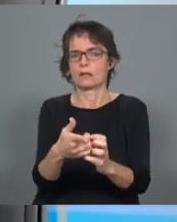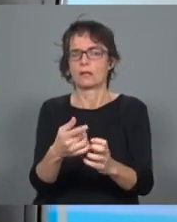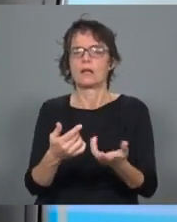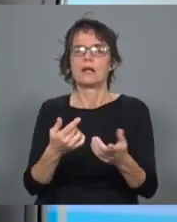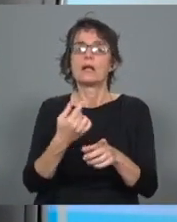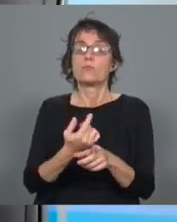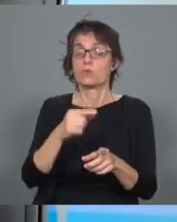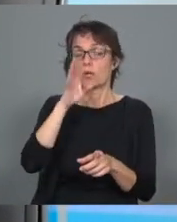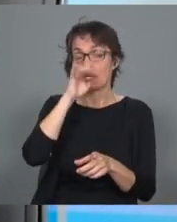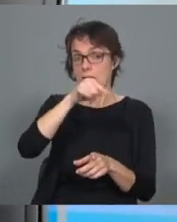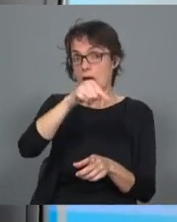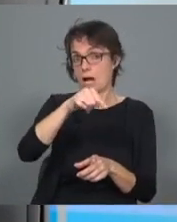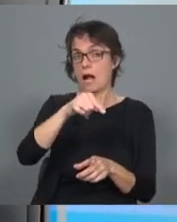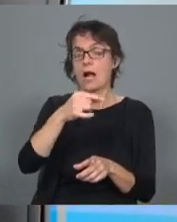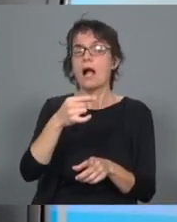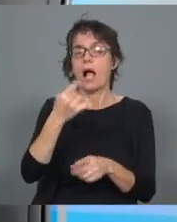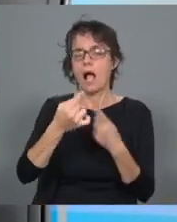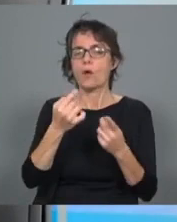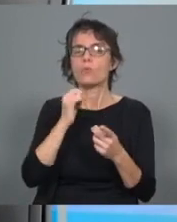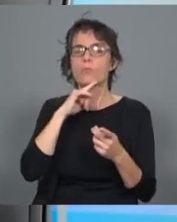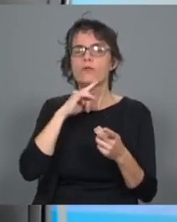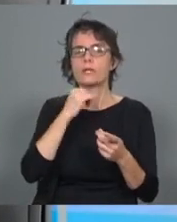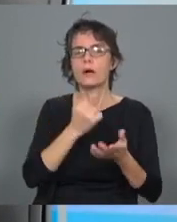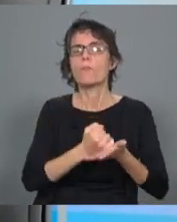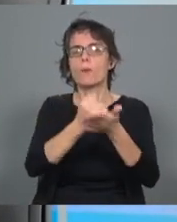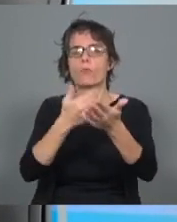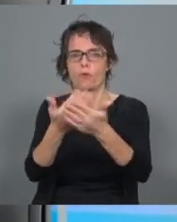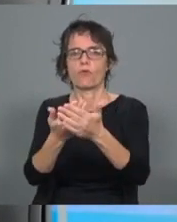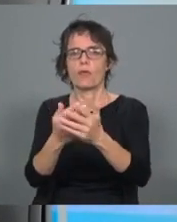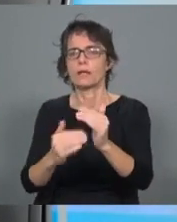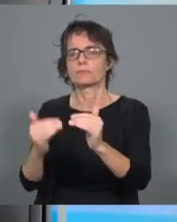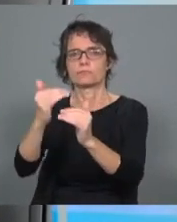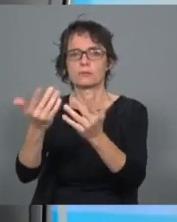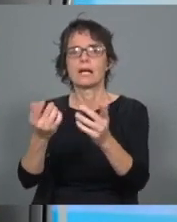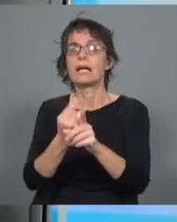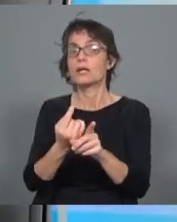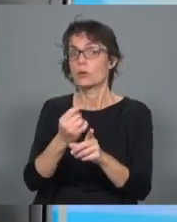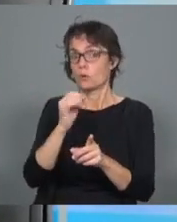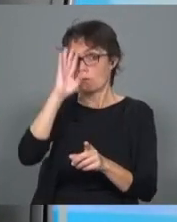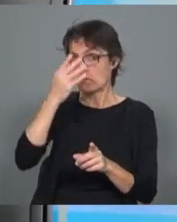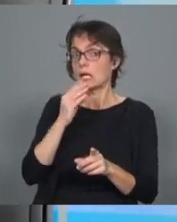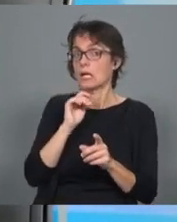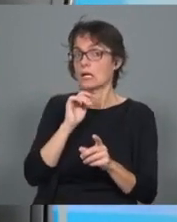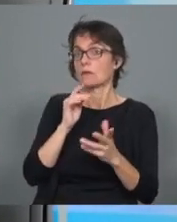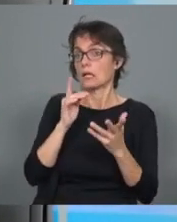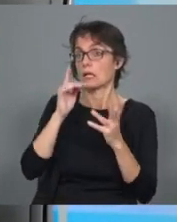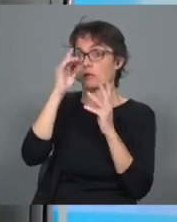teriam conseguido chegar a outro patamar e não é verdade. Eu não tenho dúvida nenhuma que a educação é uma das chaves, mas